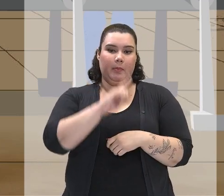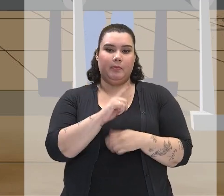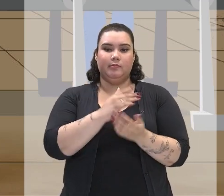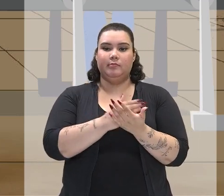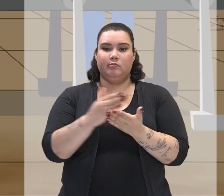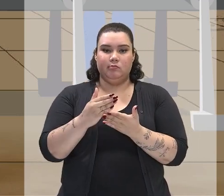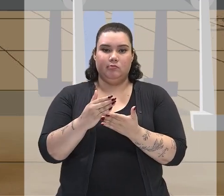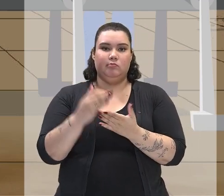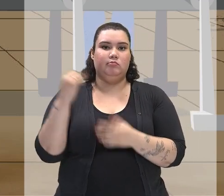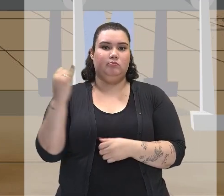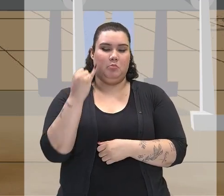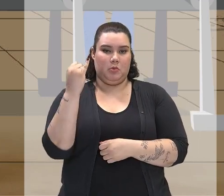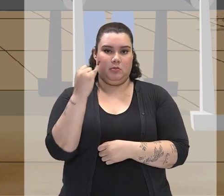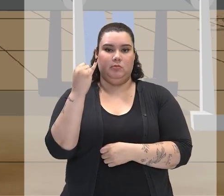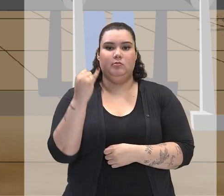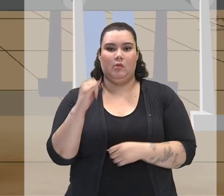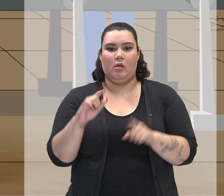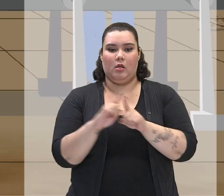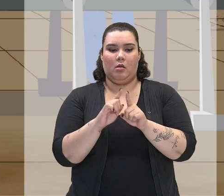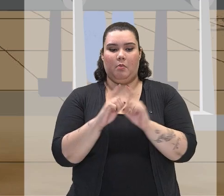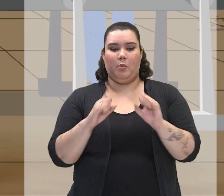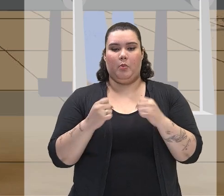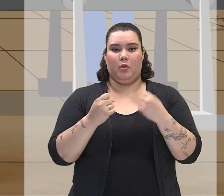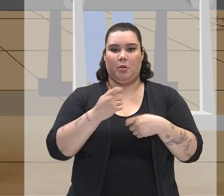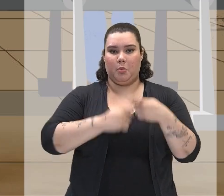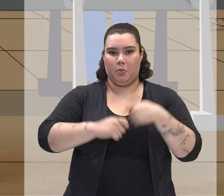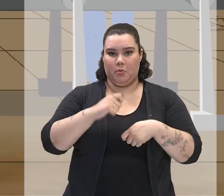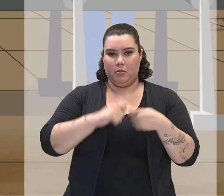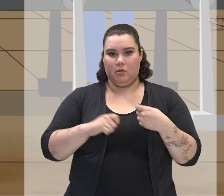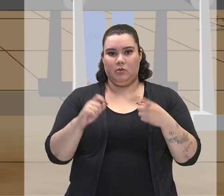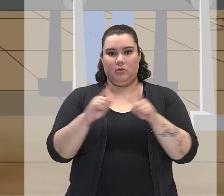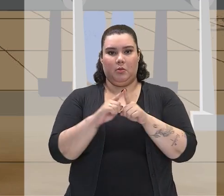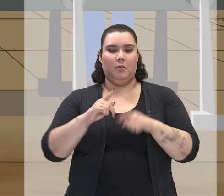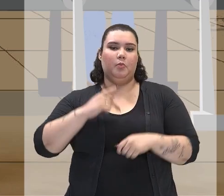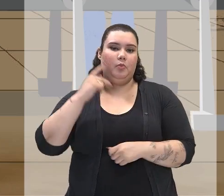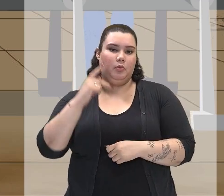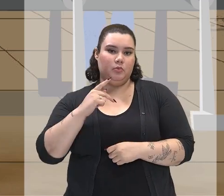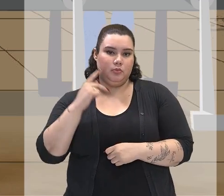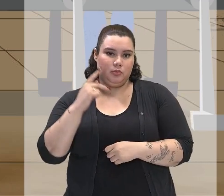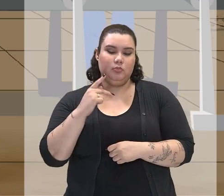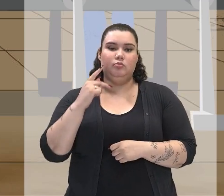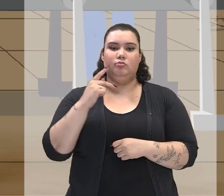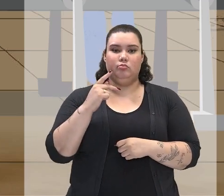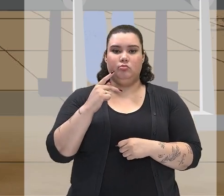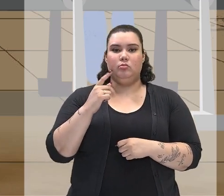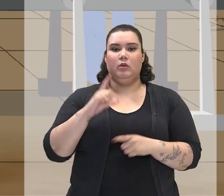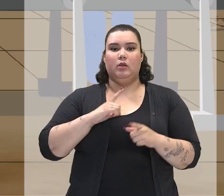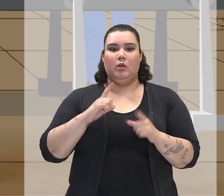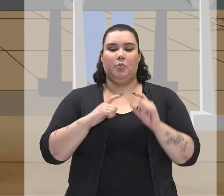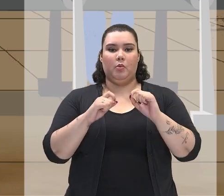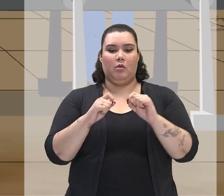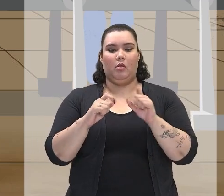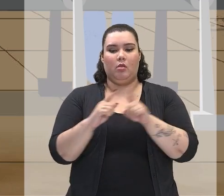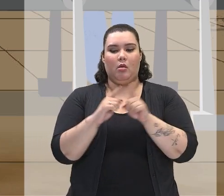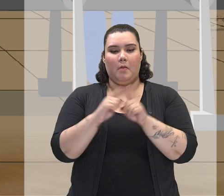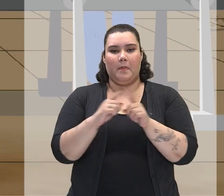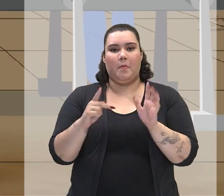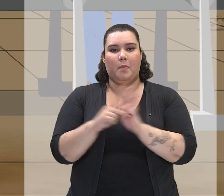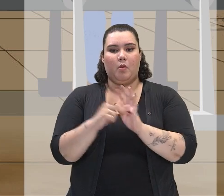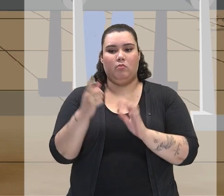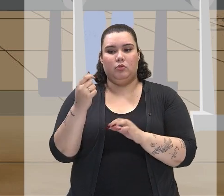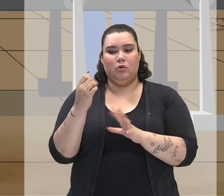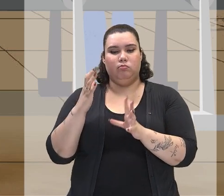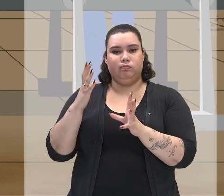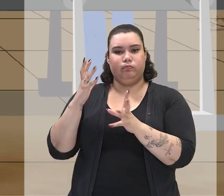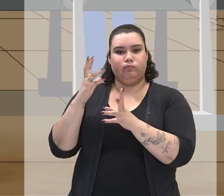extrema importância e poder econômico, além de político, também vai acumular riquezas em suas mãos para dar